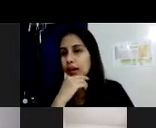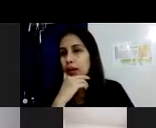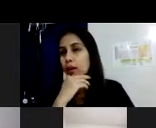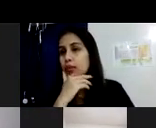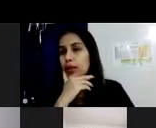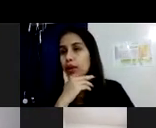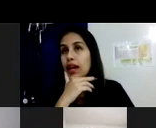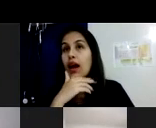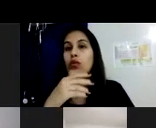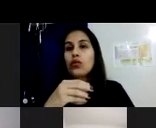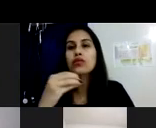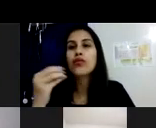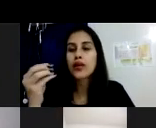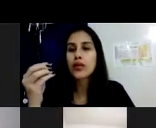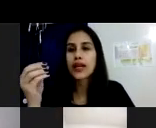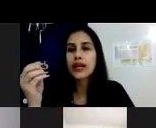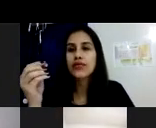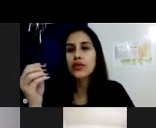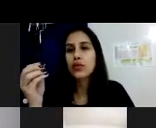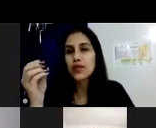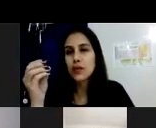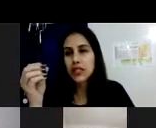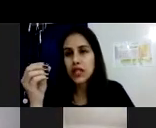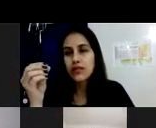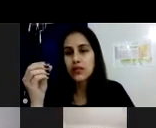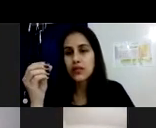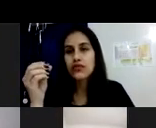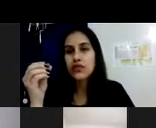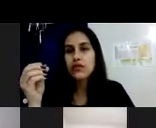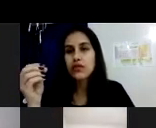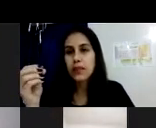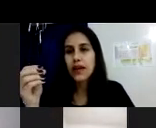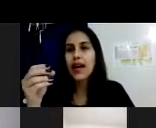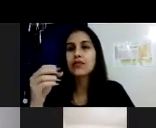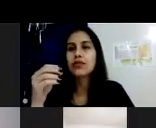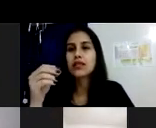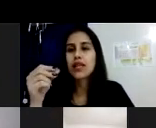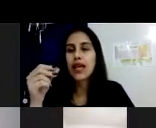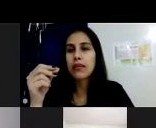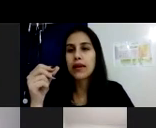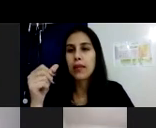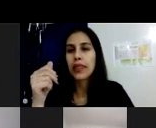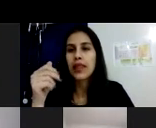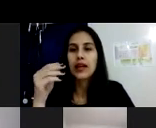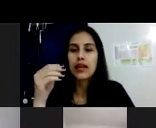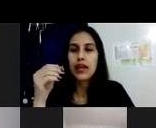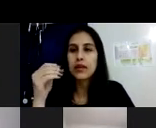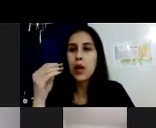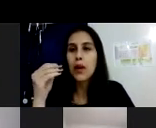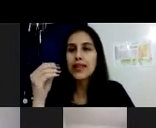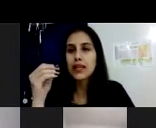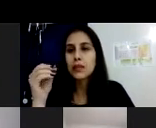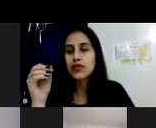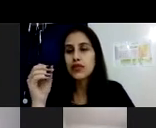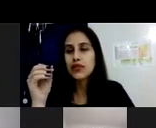evitar, porque alguns vêm com aquele vidro específico, né, um vidro temperado que se quebra